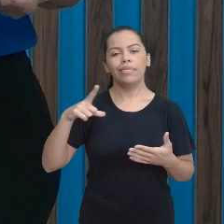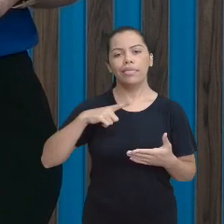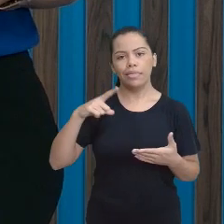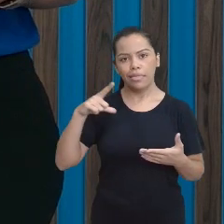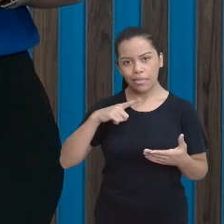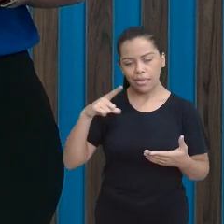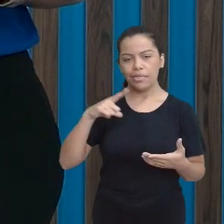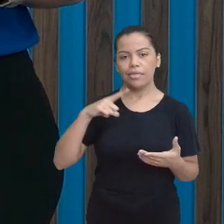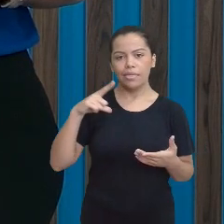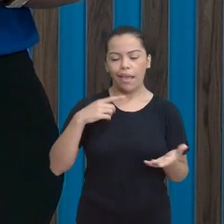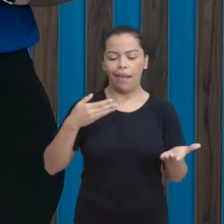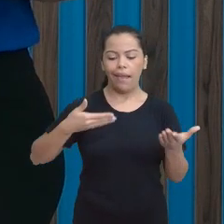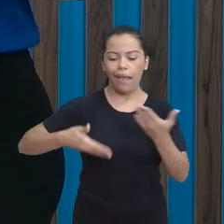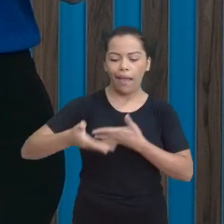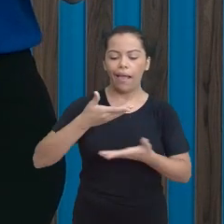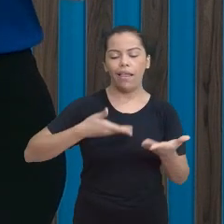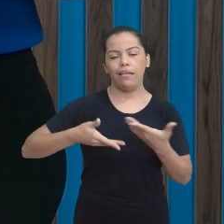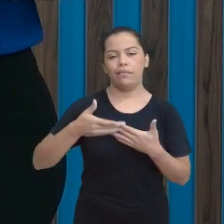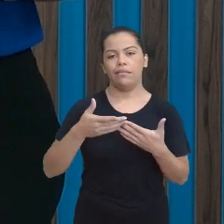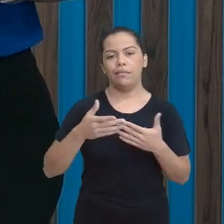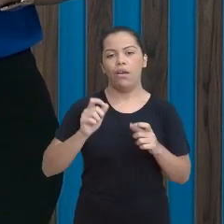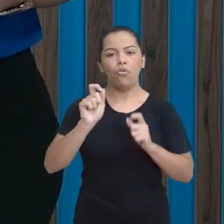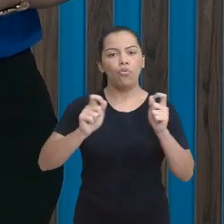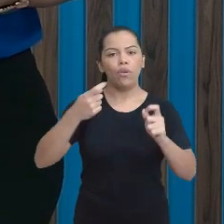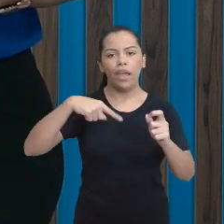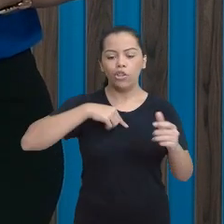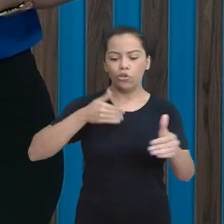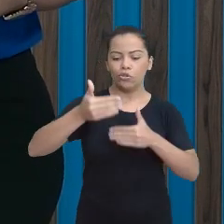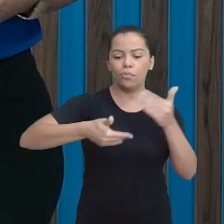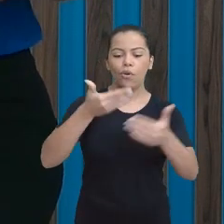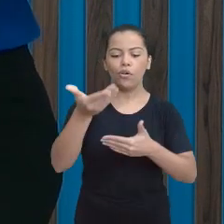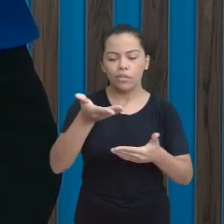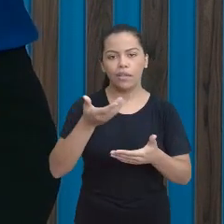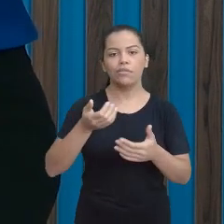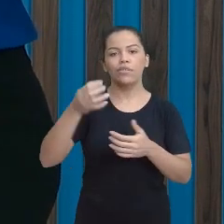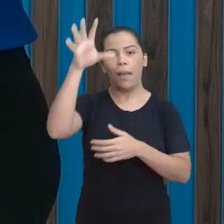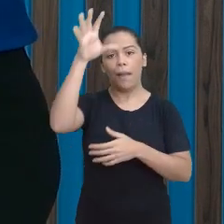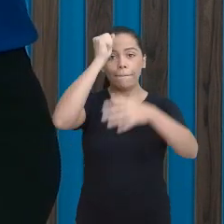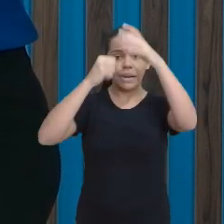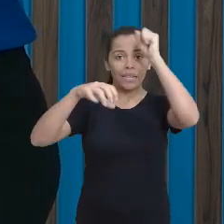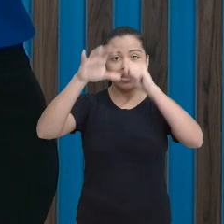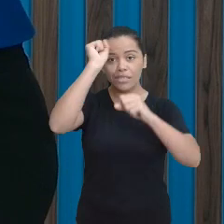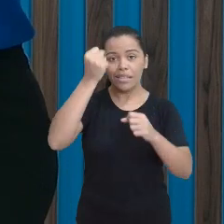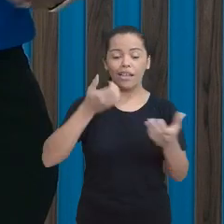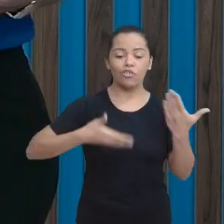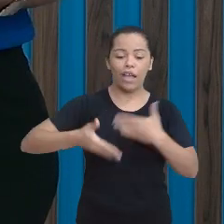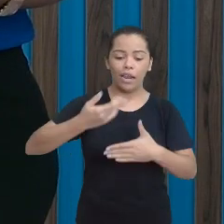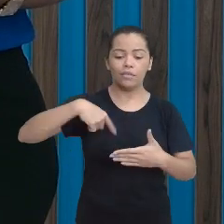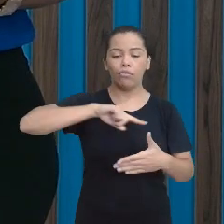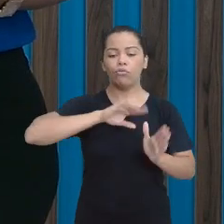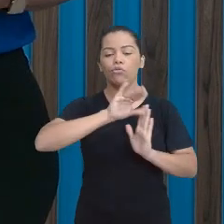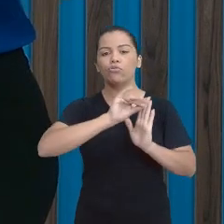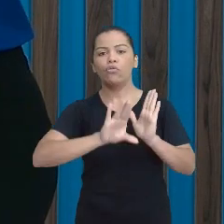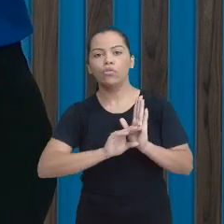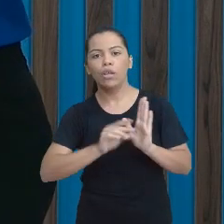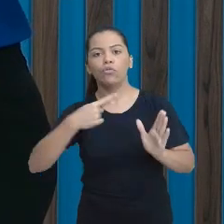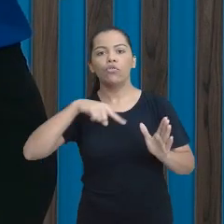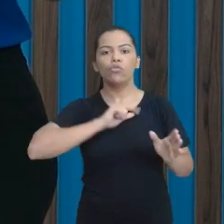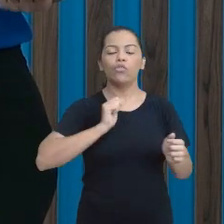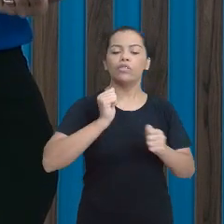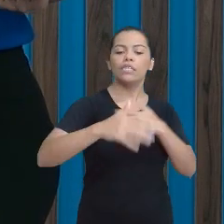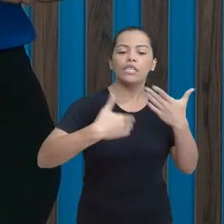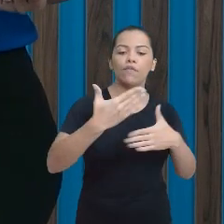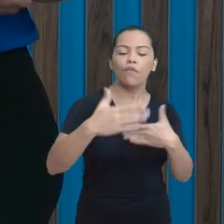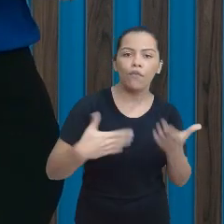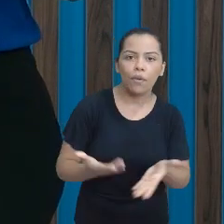nosso processo de aprendizagem, na nossa aquisição dos conteúdos, no nosso desenvolvimento de